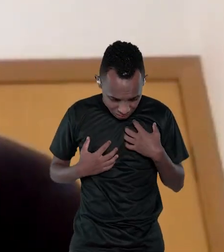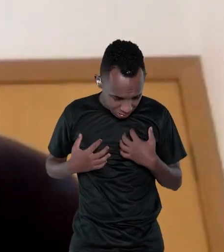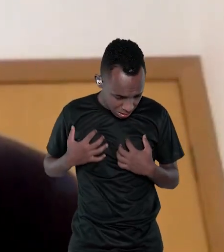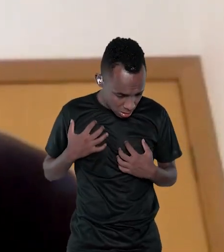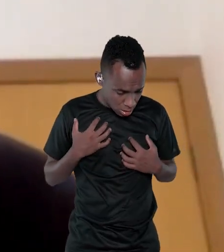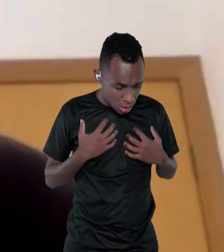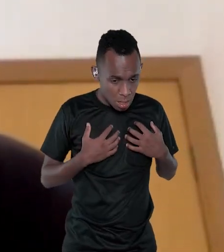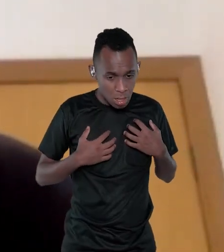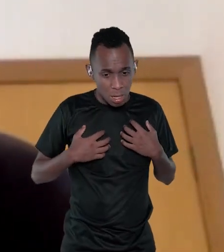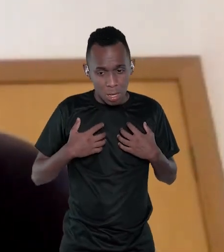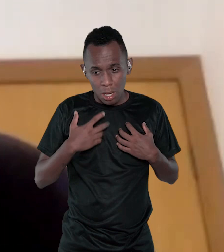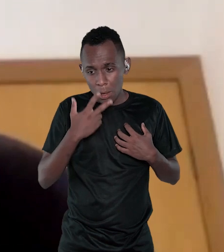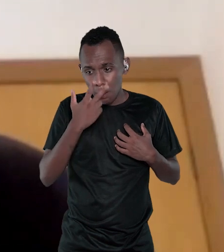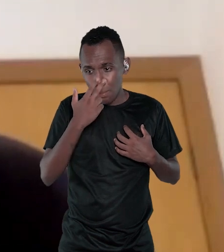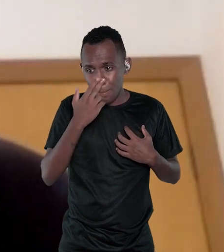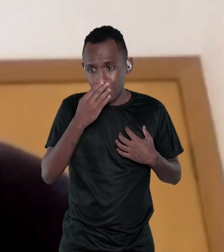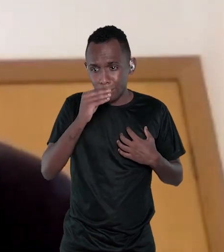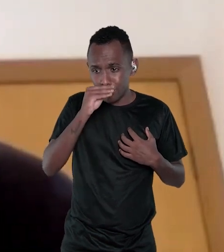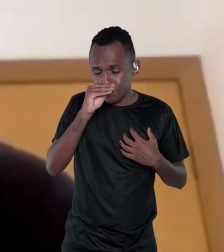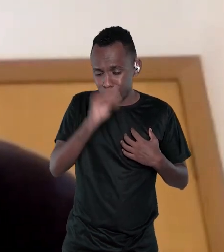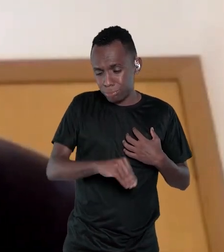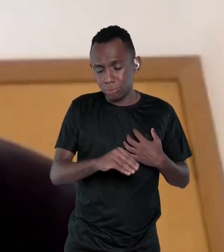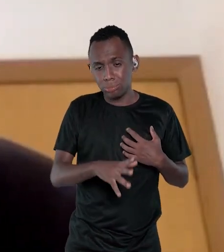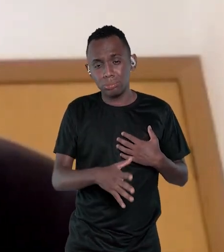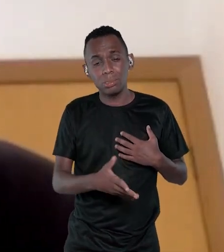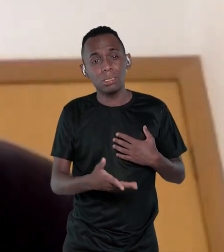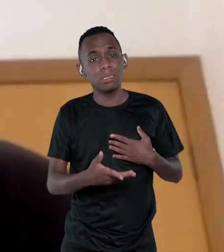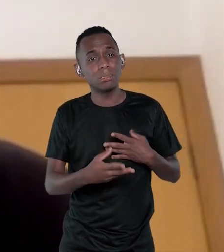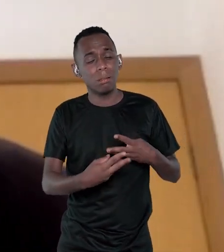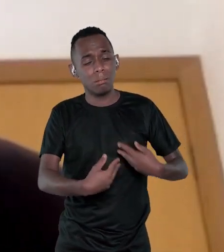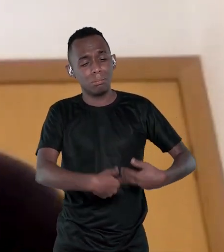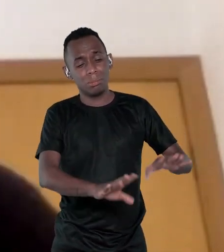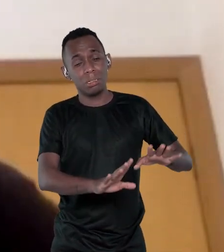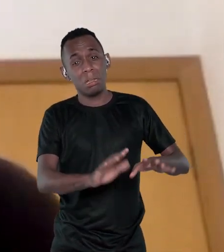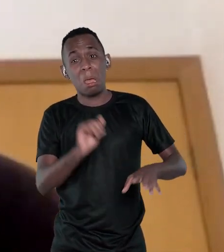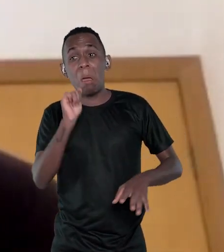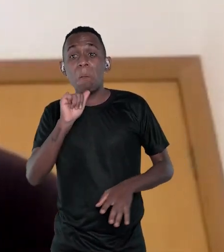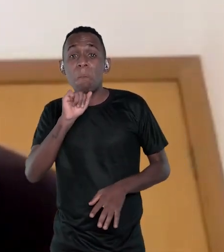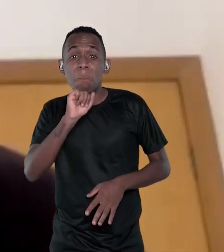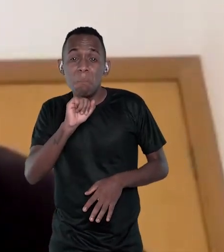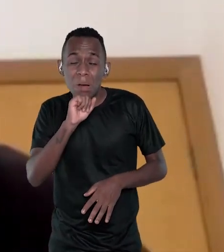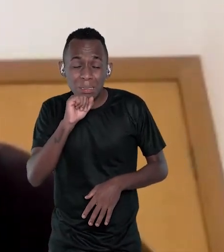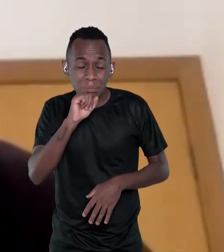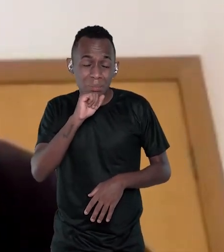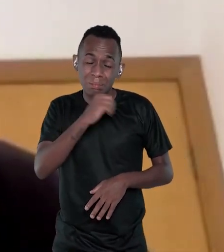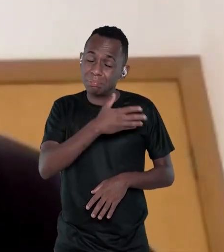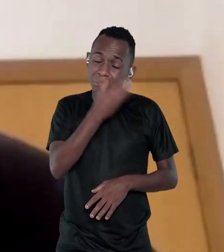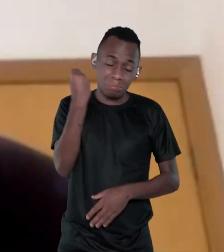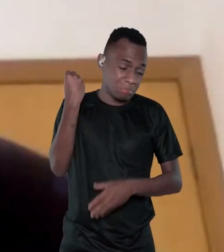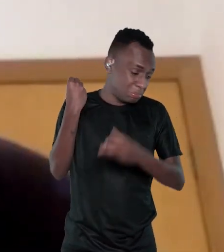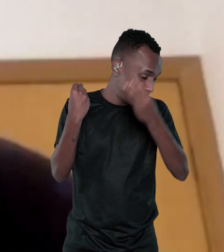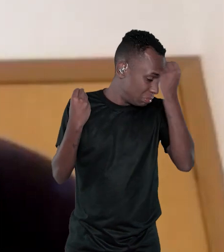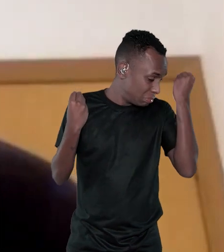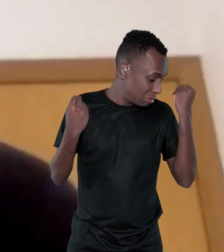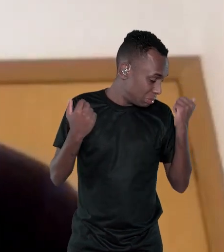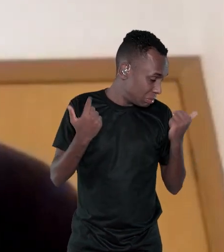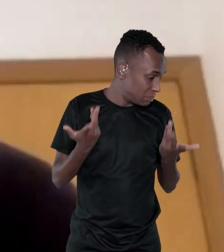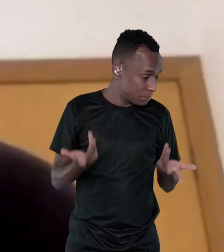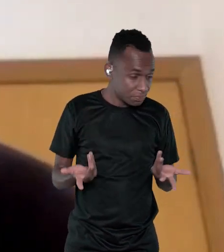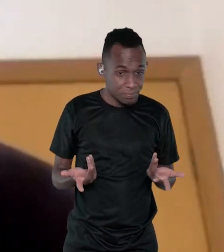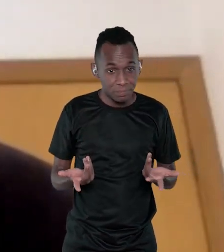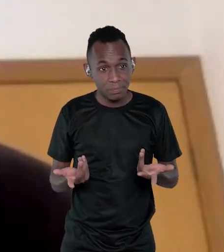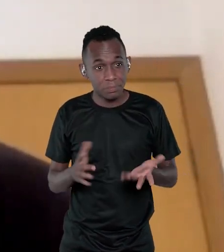diante o abandono dos céus, maçãs abandonadas a apodrecer,